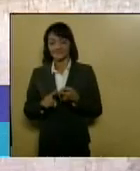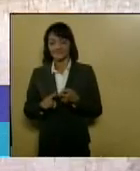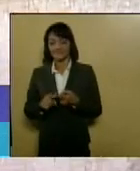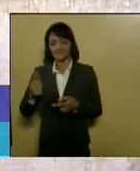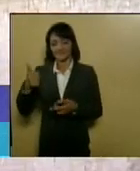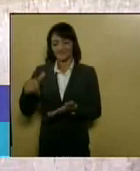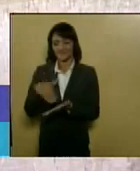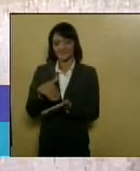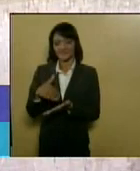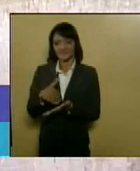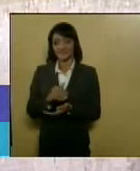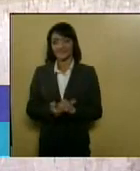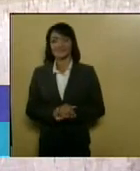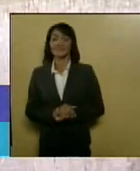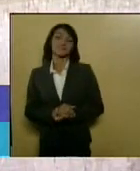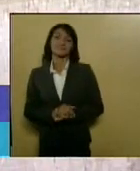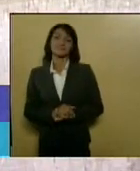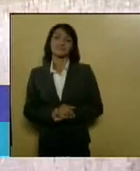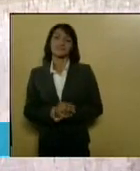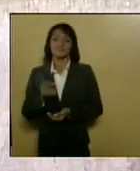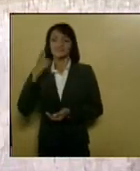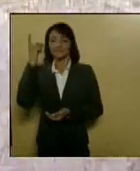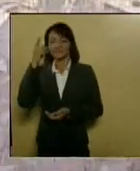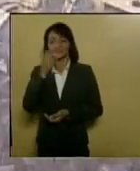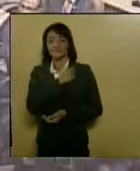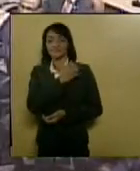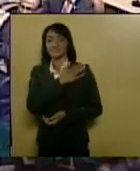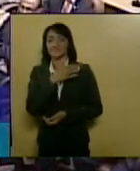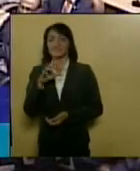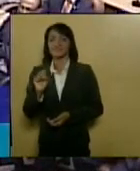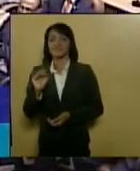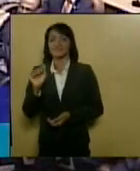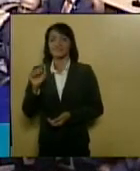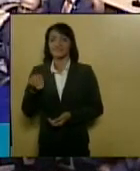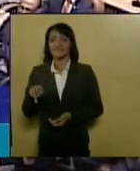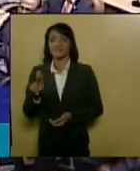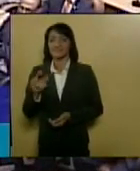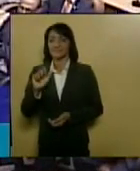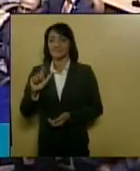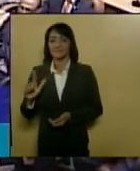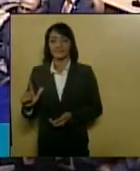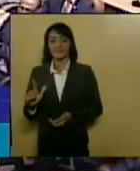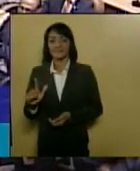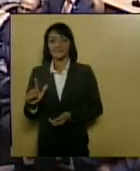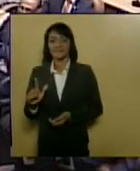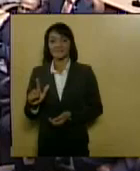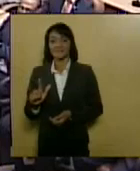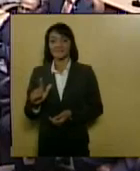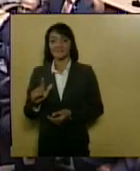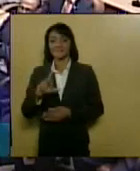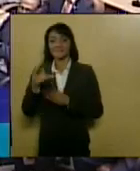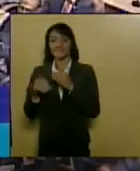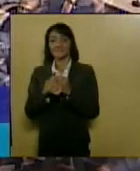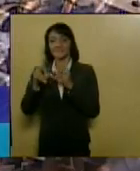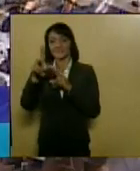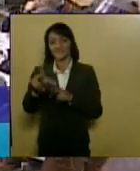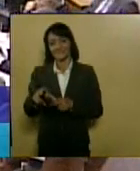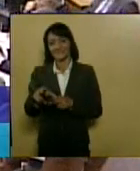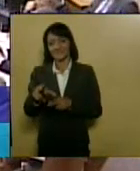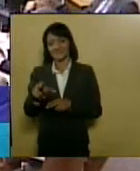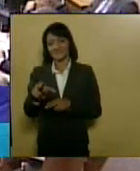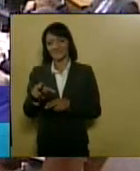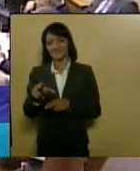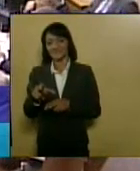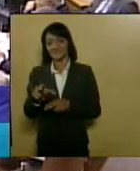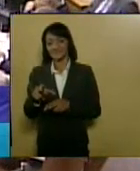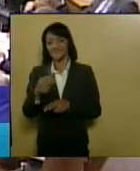primeiro secretário. Ao deputado Capitão Samuel, faça das minhas palavras as suas palavras.